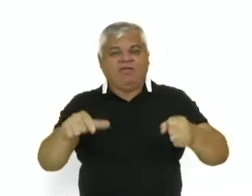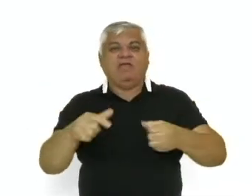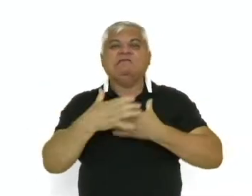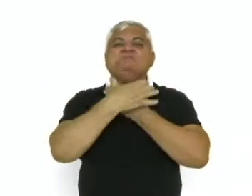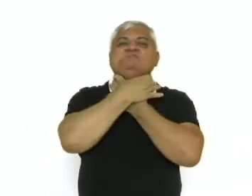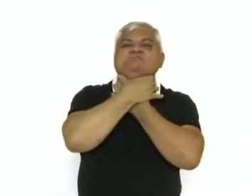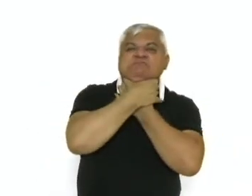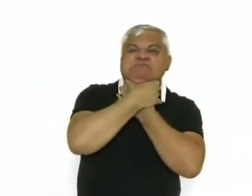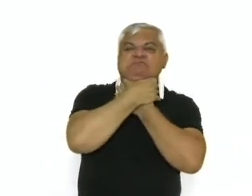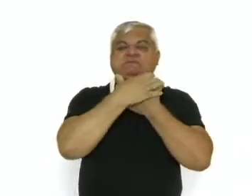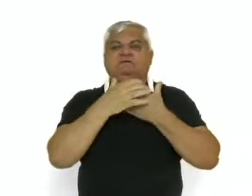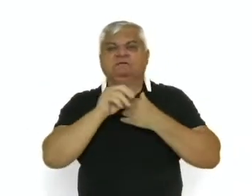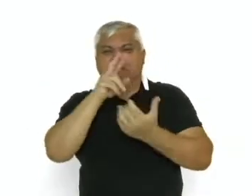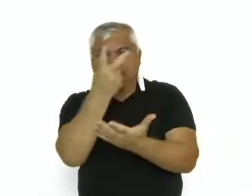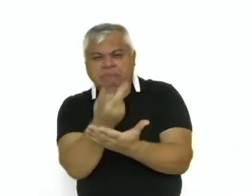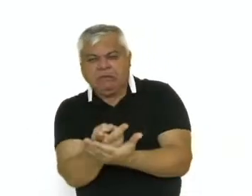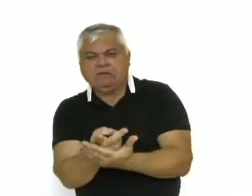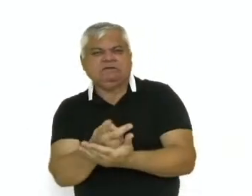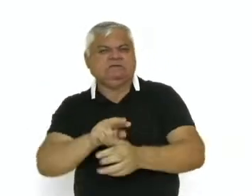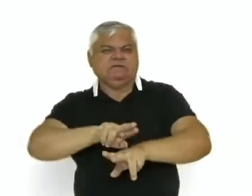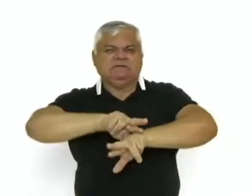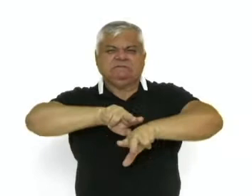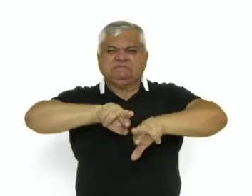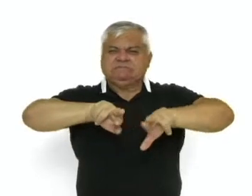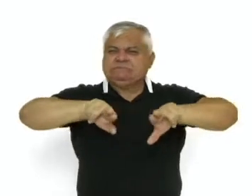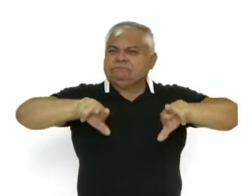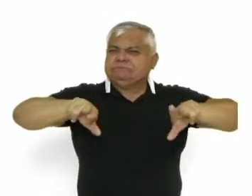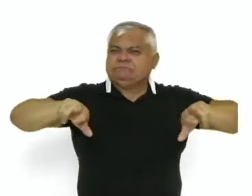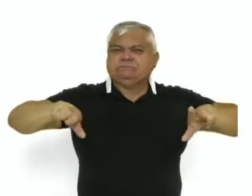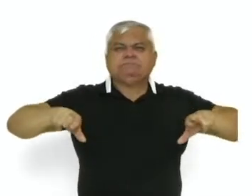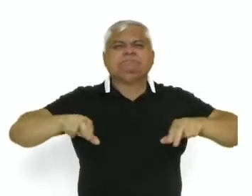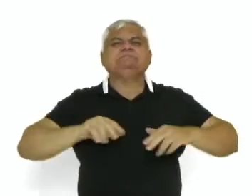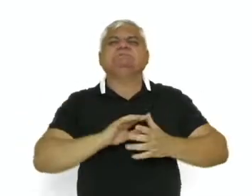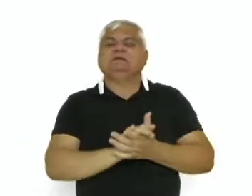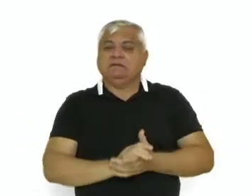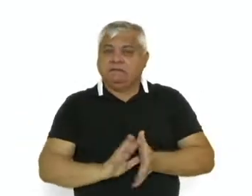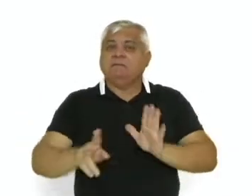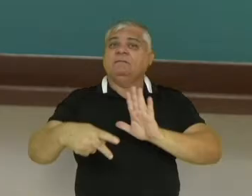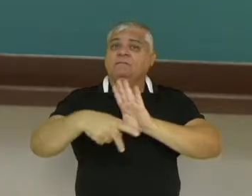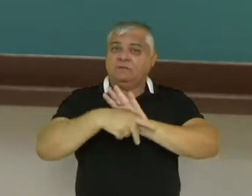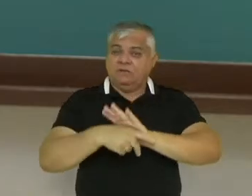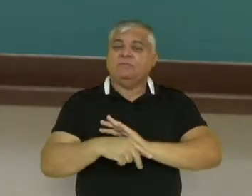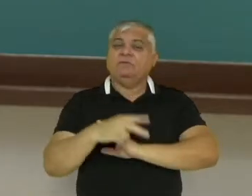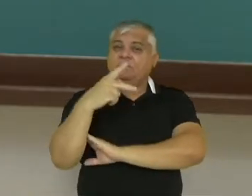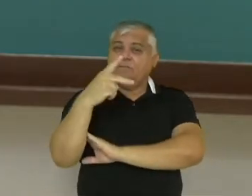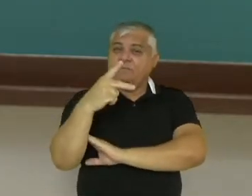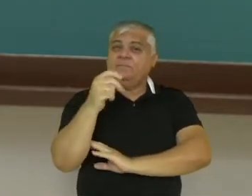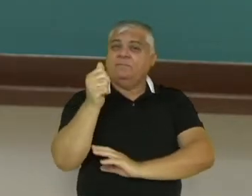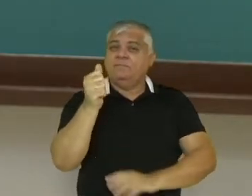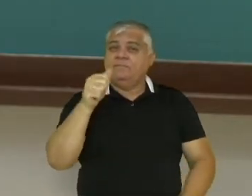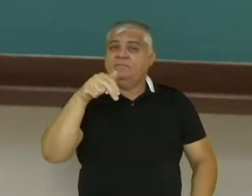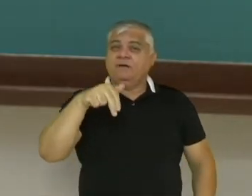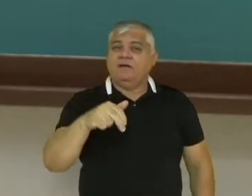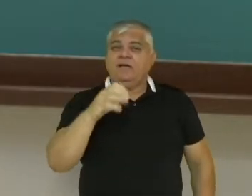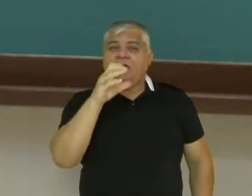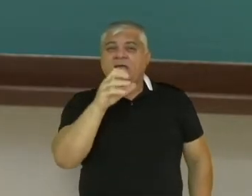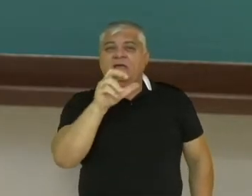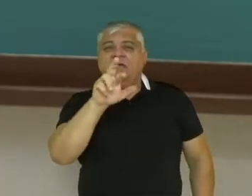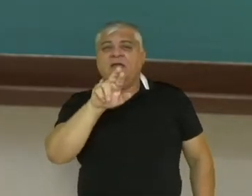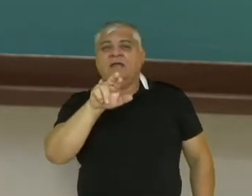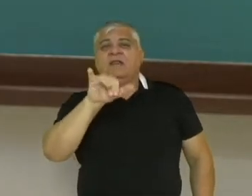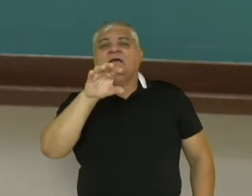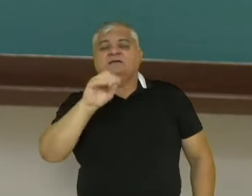queda, arremesso, agarramento, torções, chave, imobilização faziam parte do pancrácio. Então, era uma mistura de todas as lutas, né?